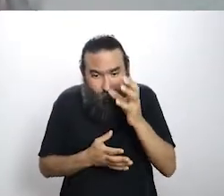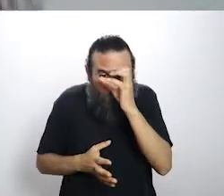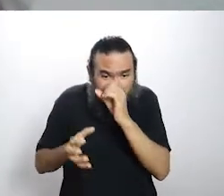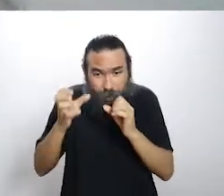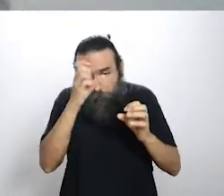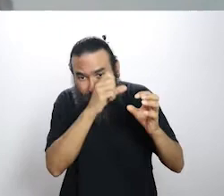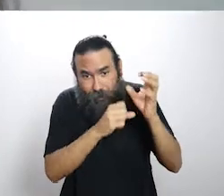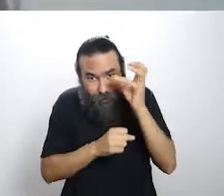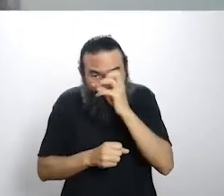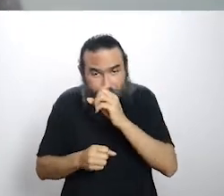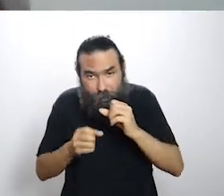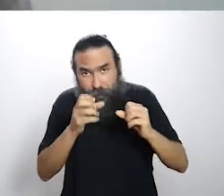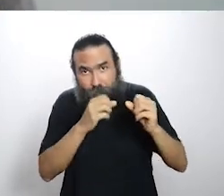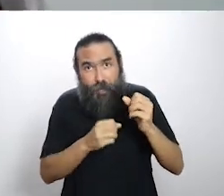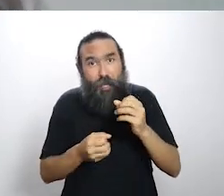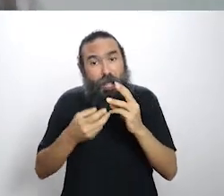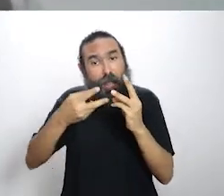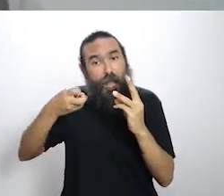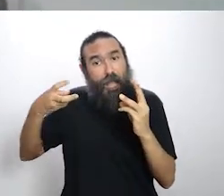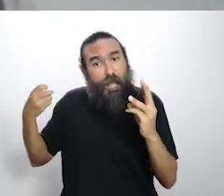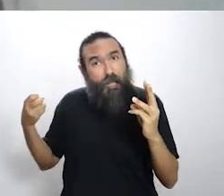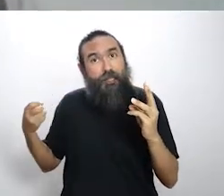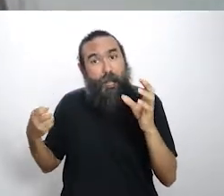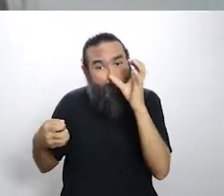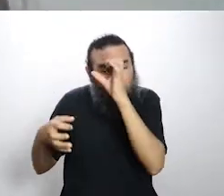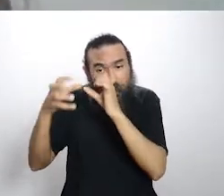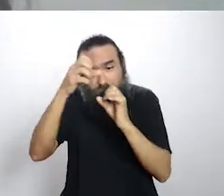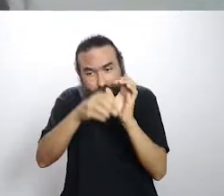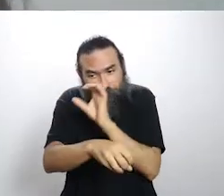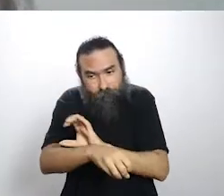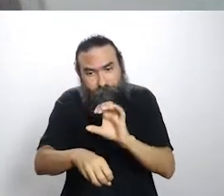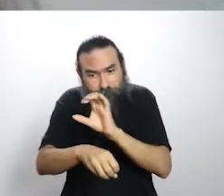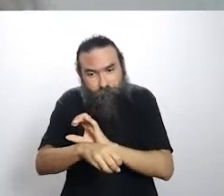dos professores ajudou bastante.